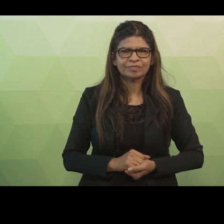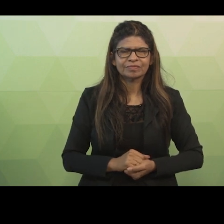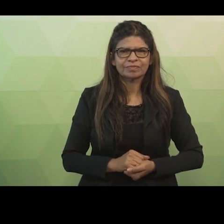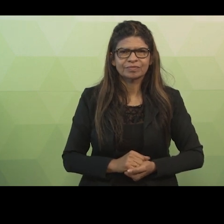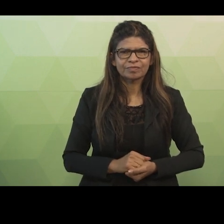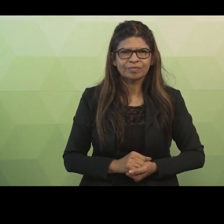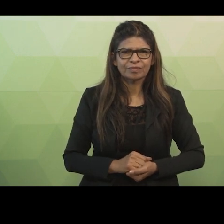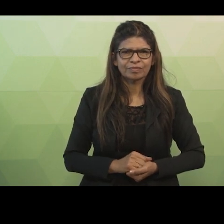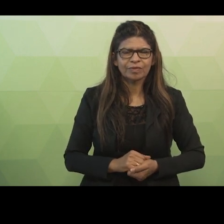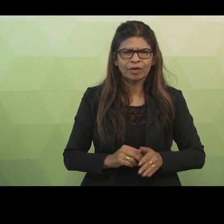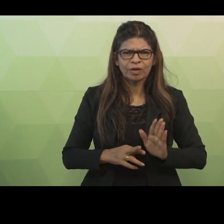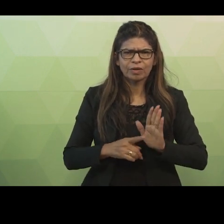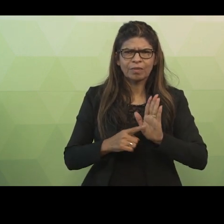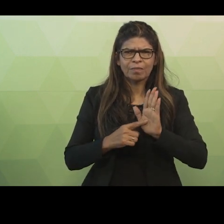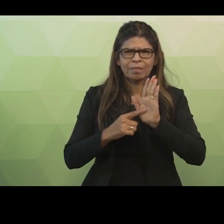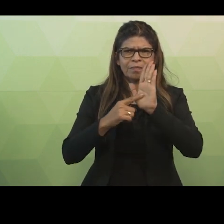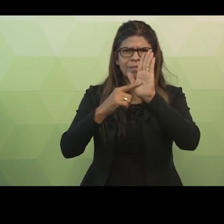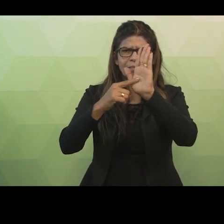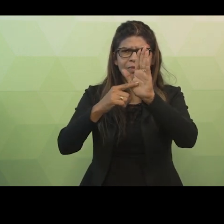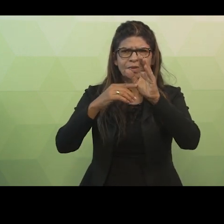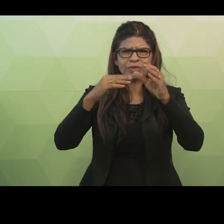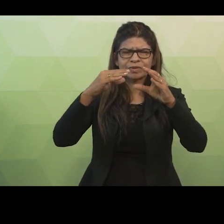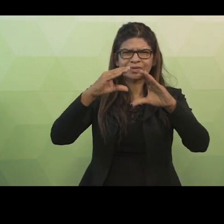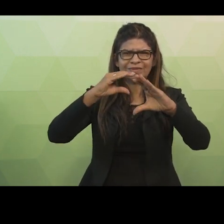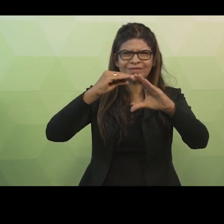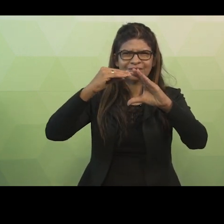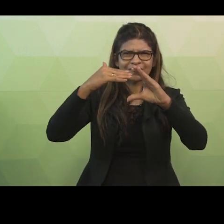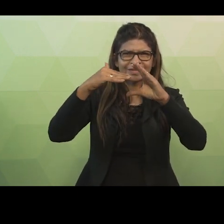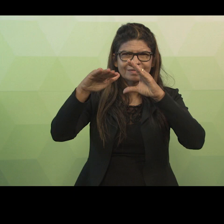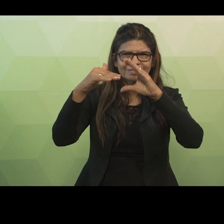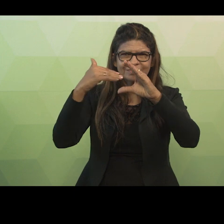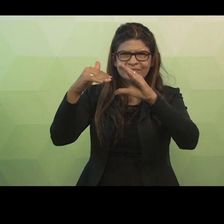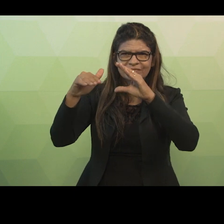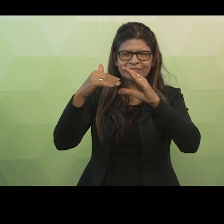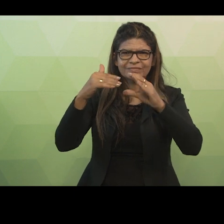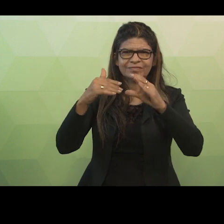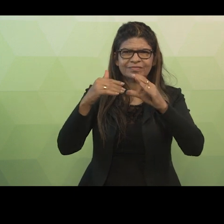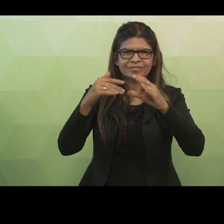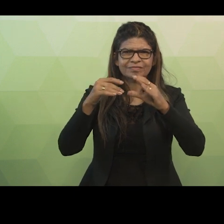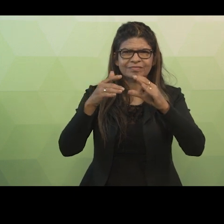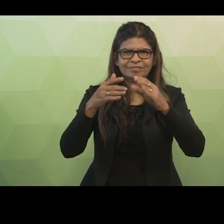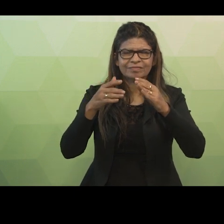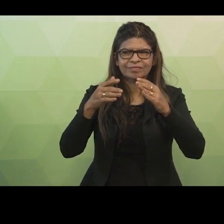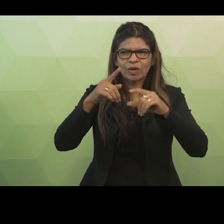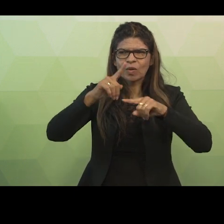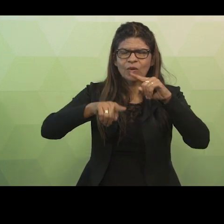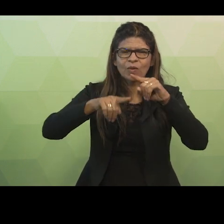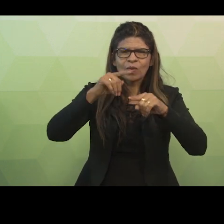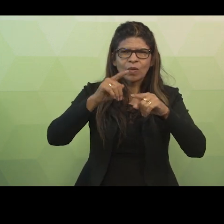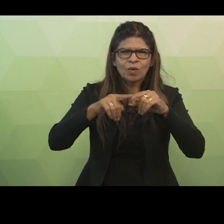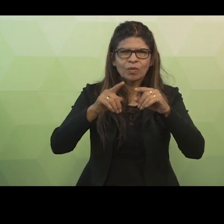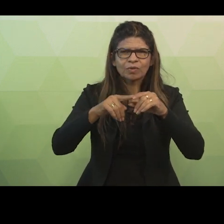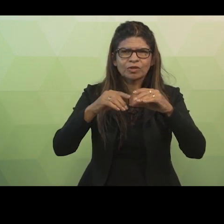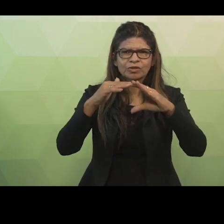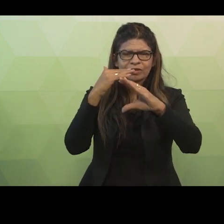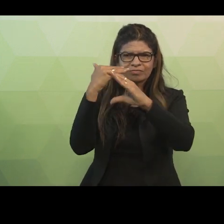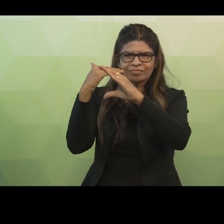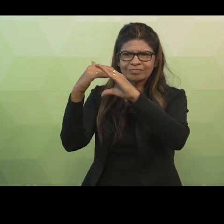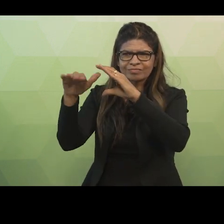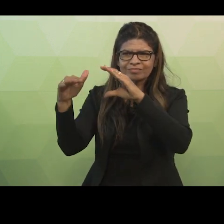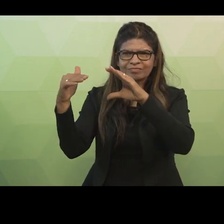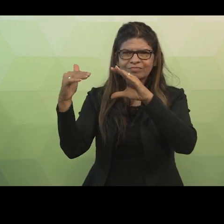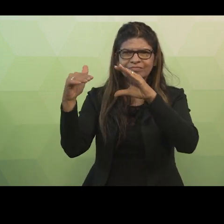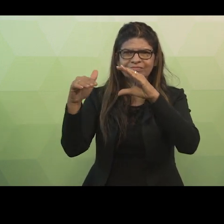Utilizamos as mensagens para realizar a comunicação entre os objetos, em que o objeto que envia a mensagem é chamado